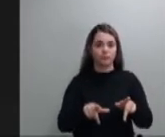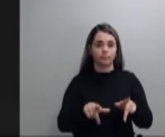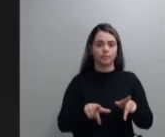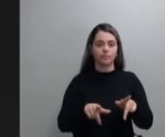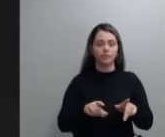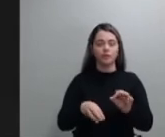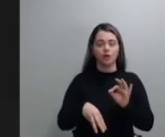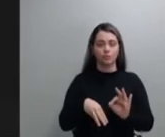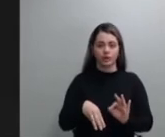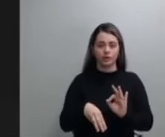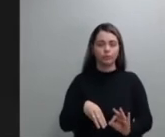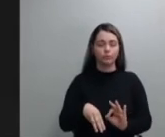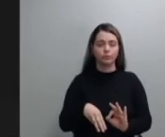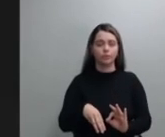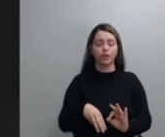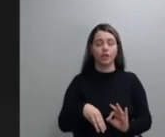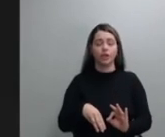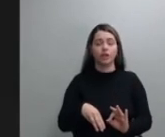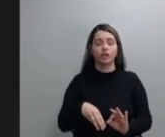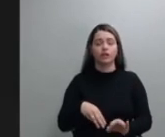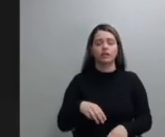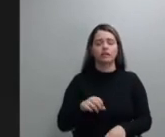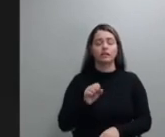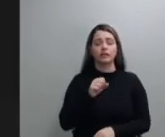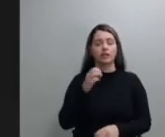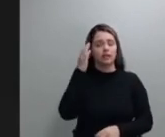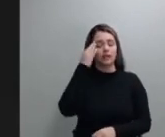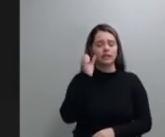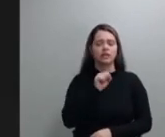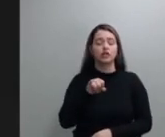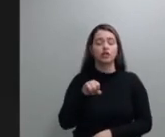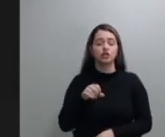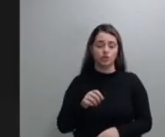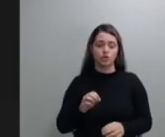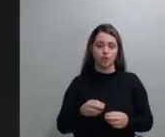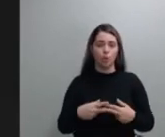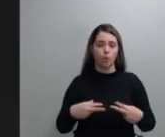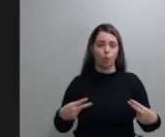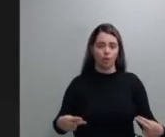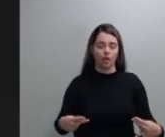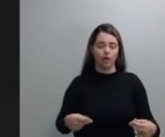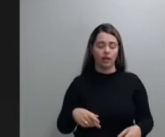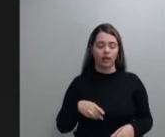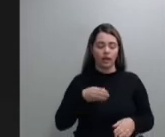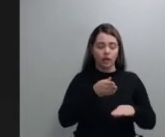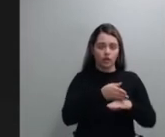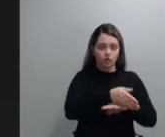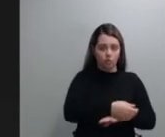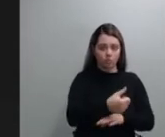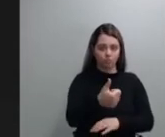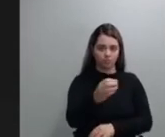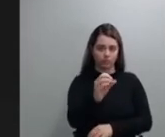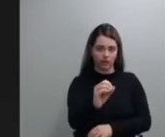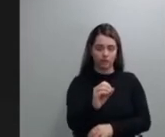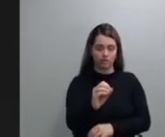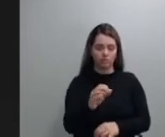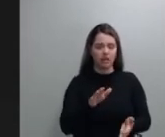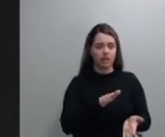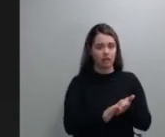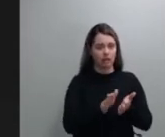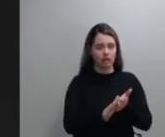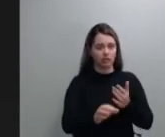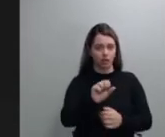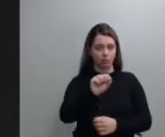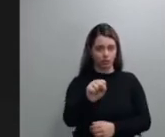indivíduo entendendo se o produto entrou por 10 e sai por 8 a base de cálculo na saída deve ser 10 no